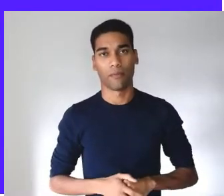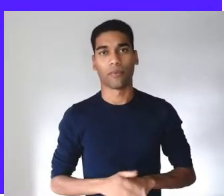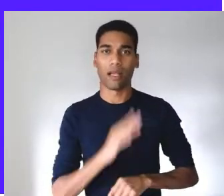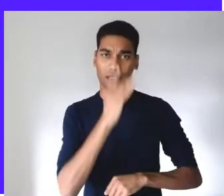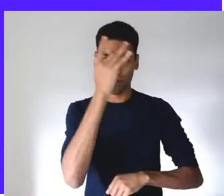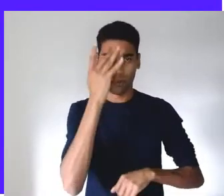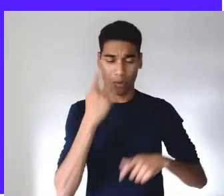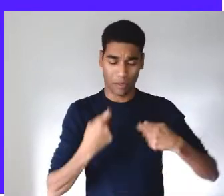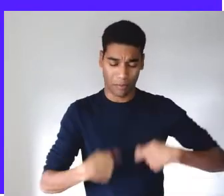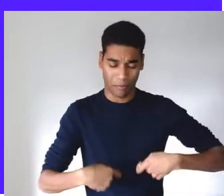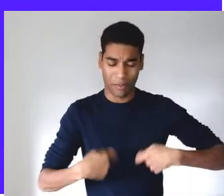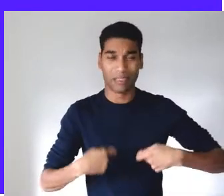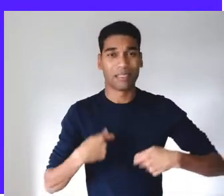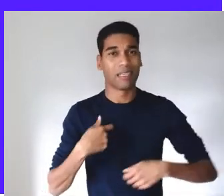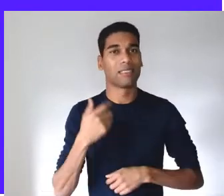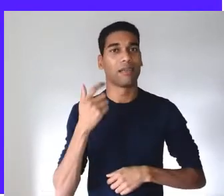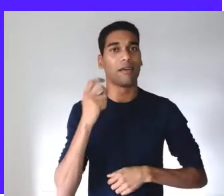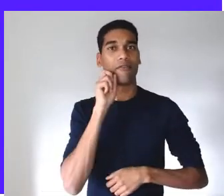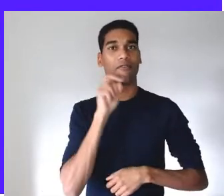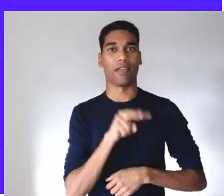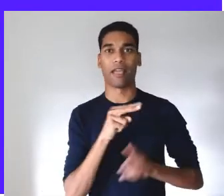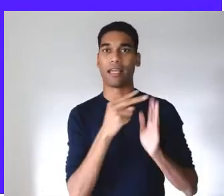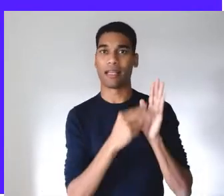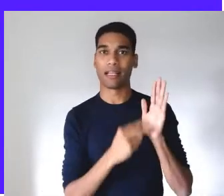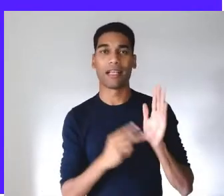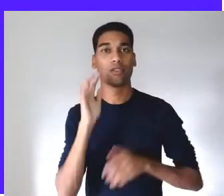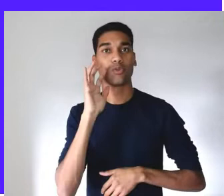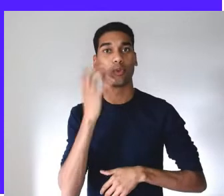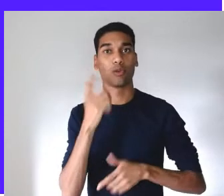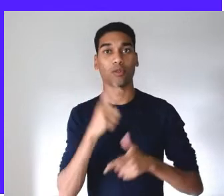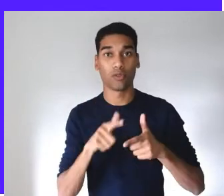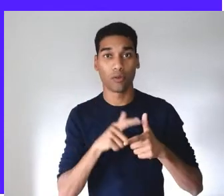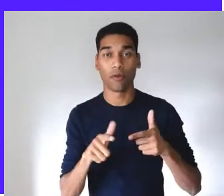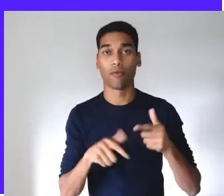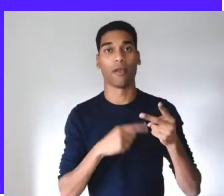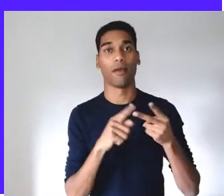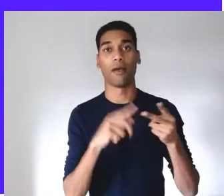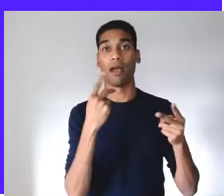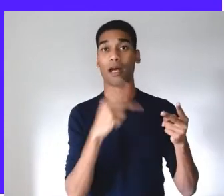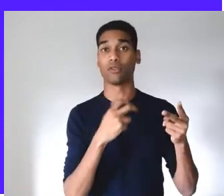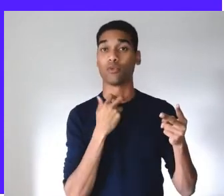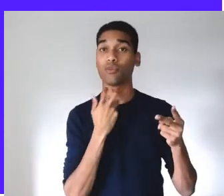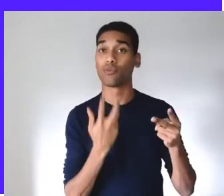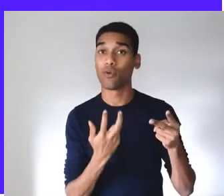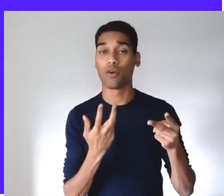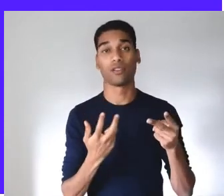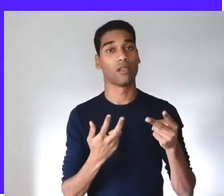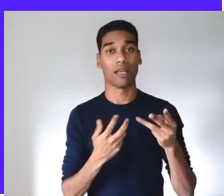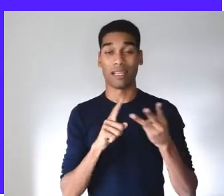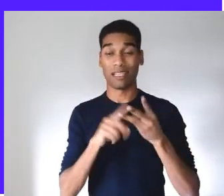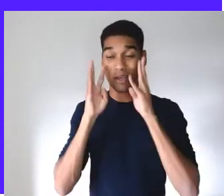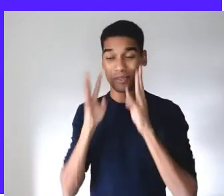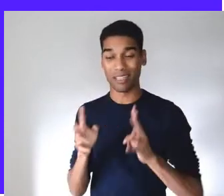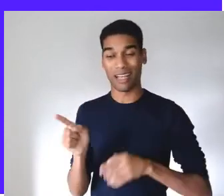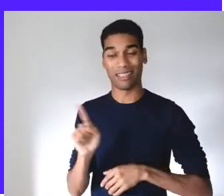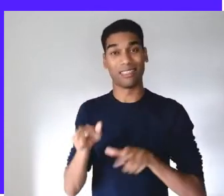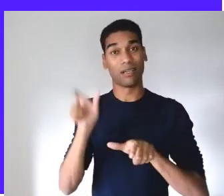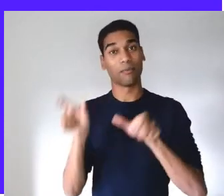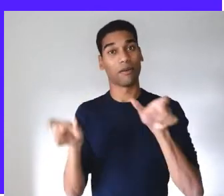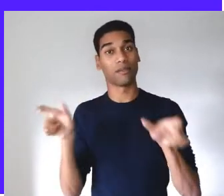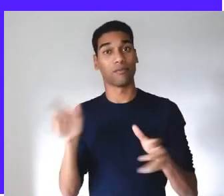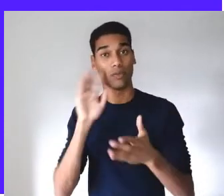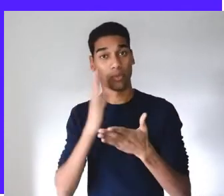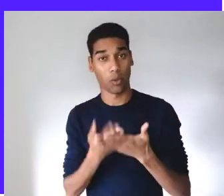como a Flavinha falou, e também a questão de não dar voz ao negacionismo. A gente tem essa loucura hoje